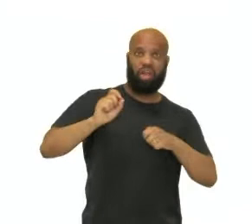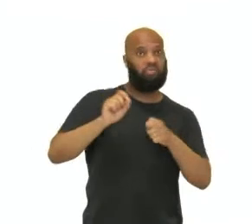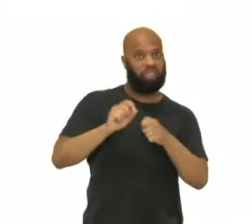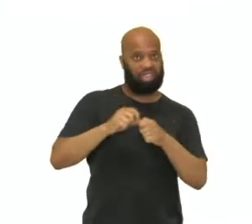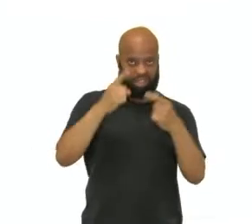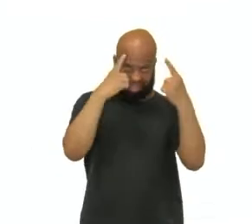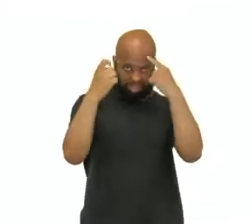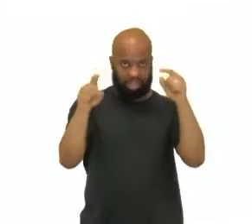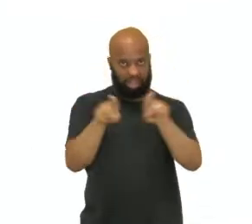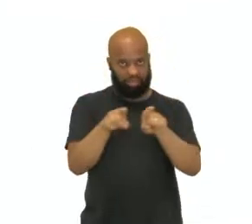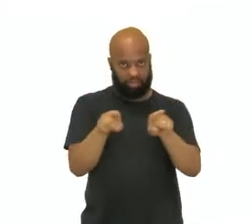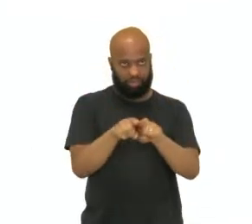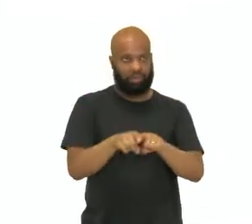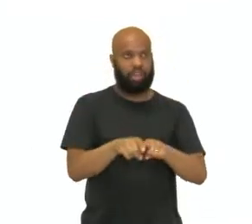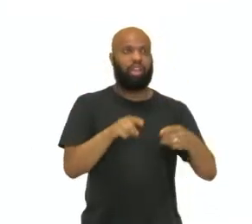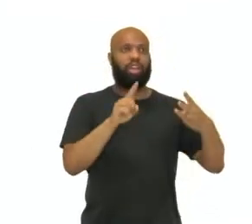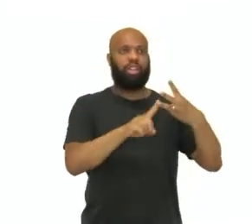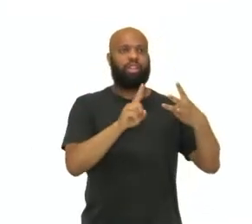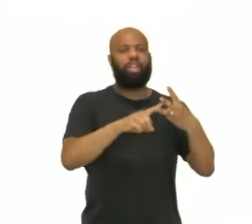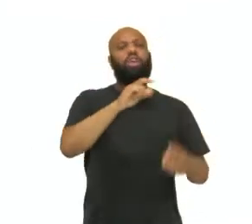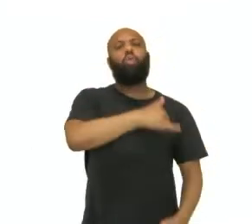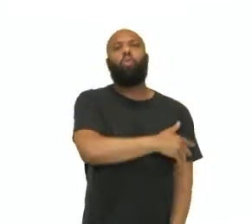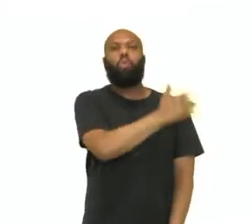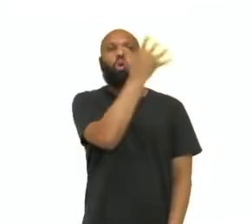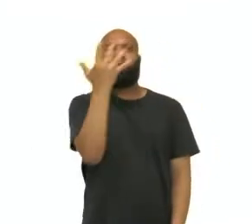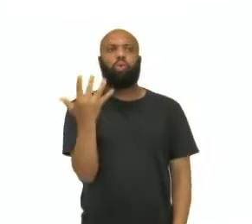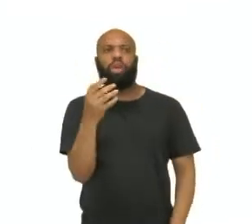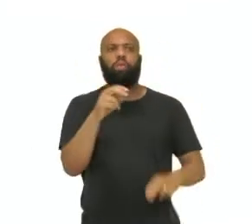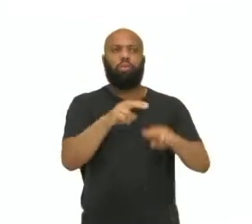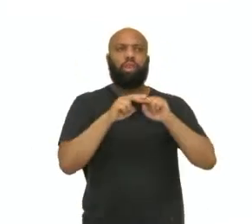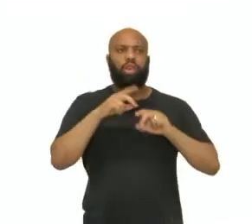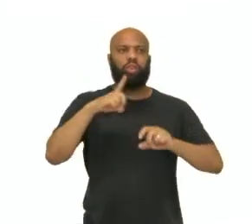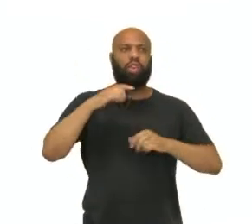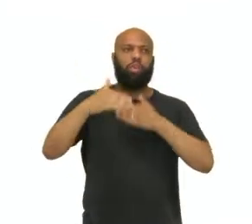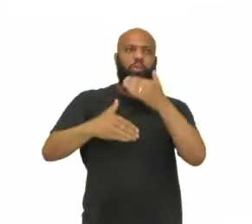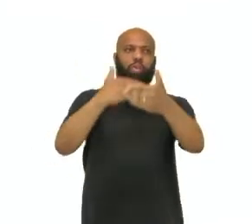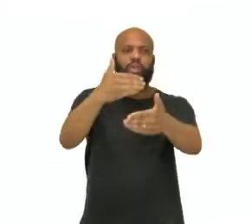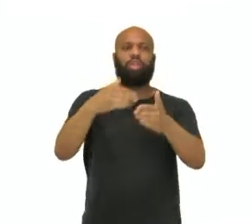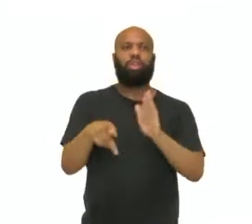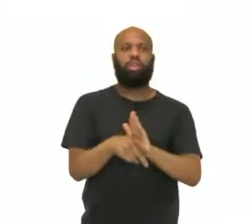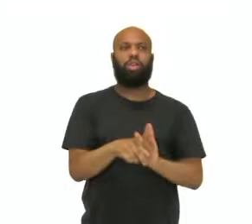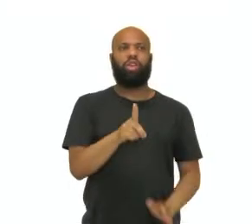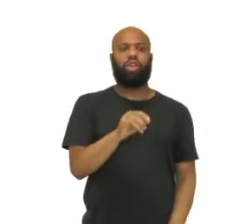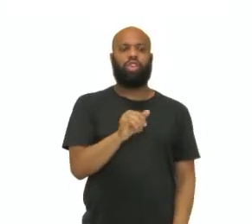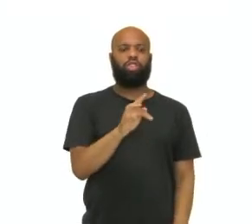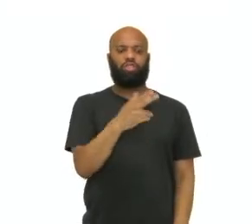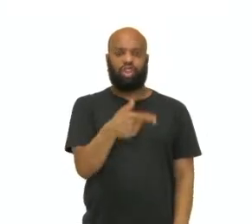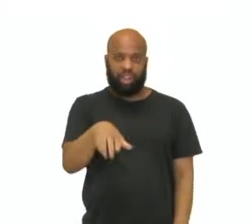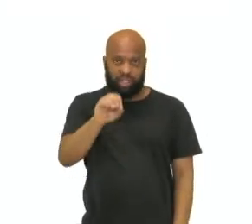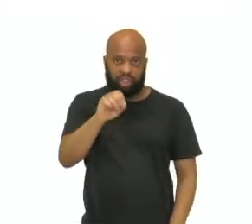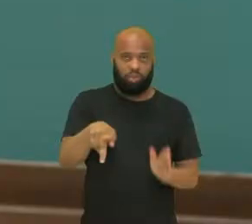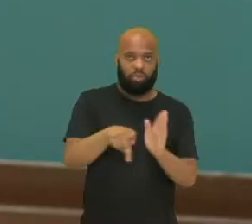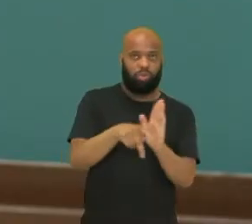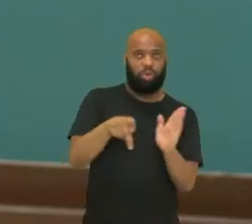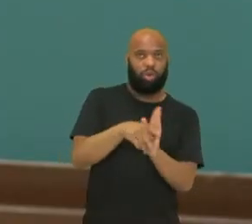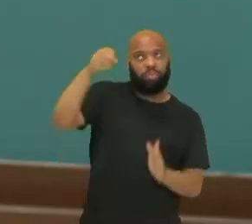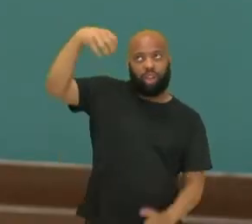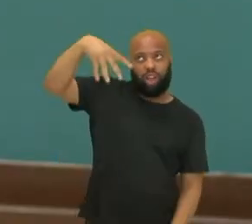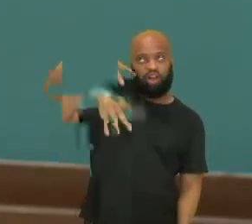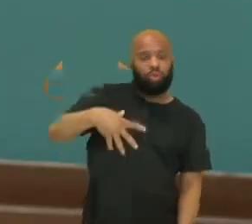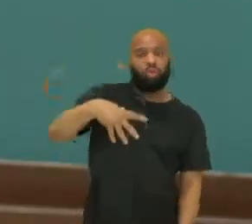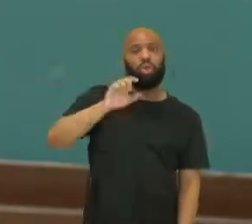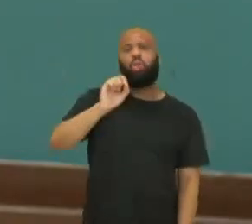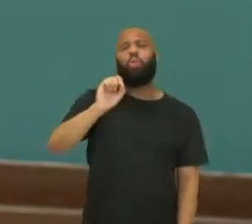artificialmente. 3. O arco-íris é decorrente do processo de difração da luz branca nas gotas de chuva. Quais